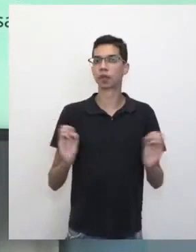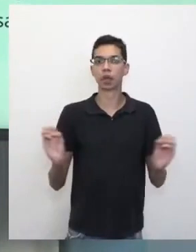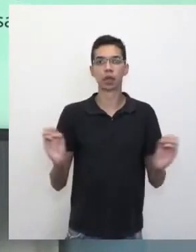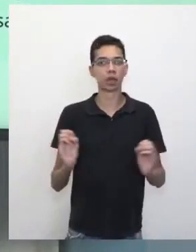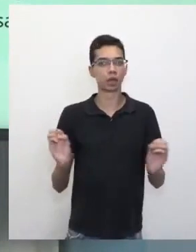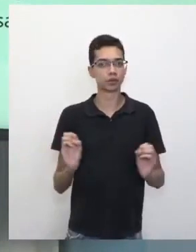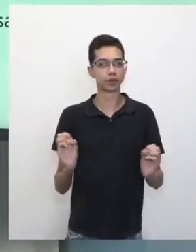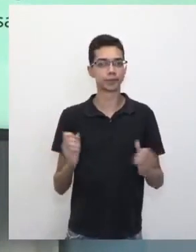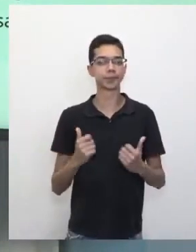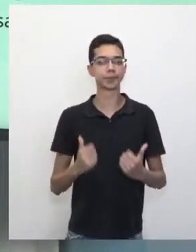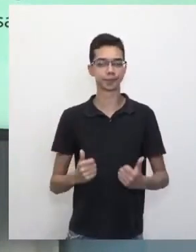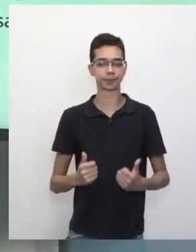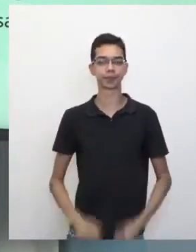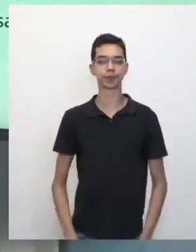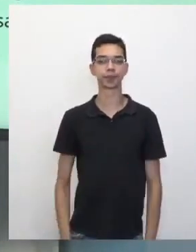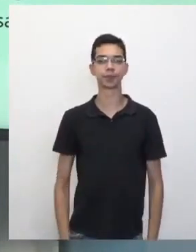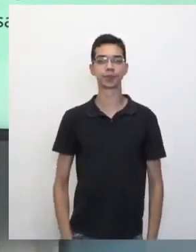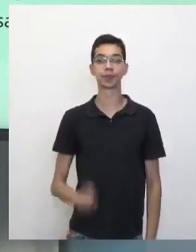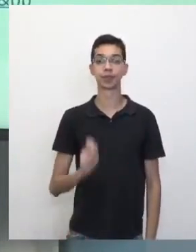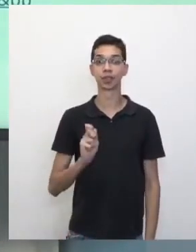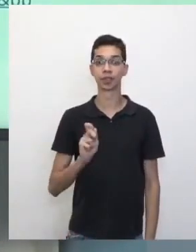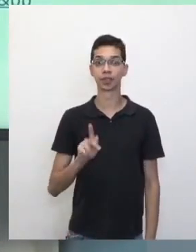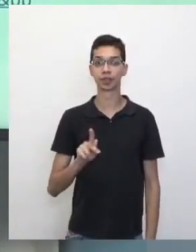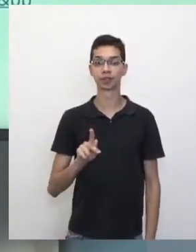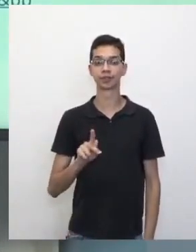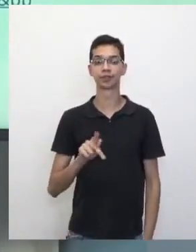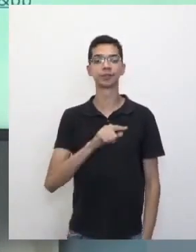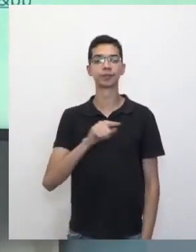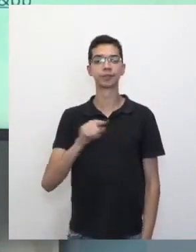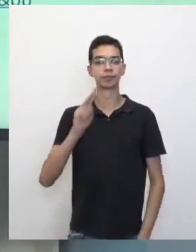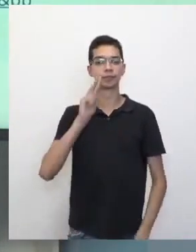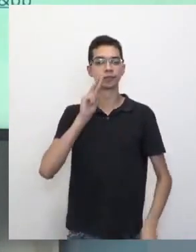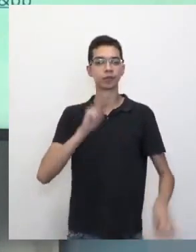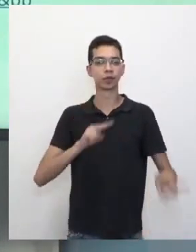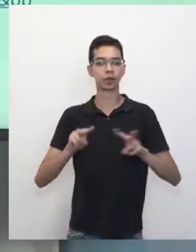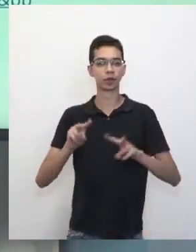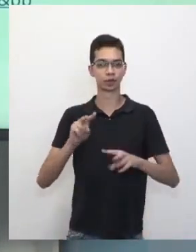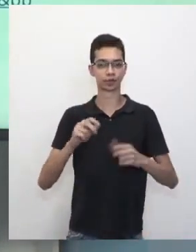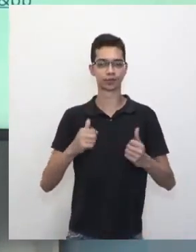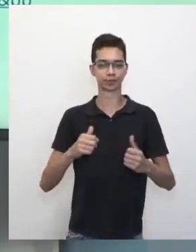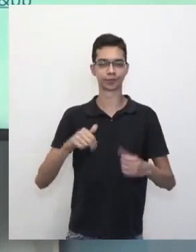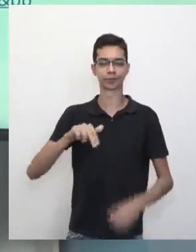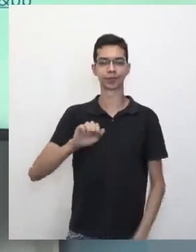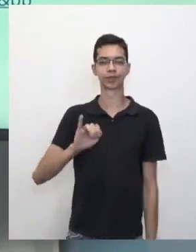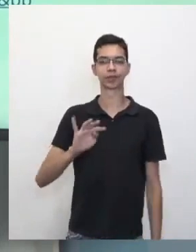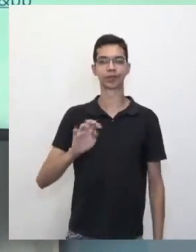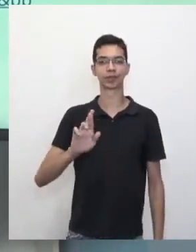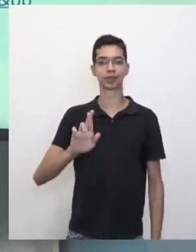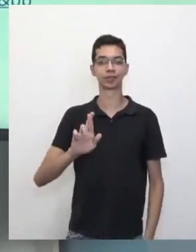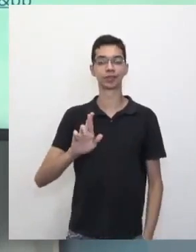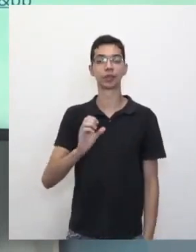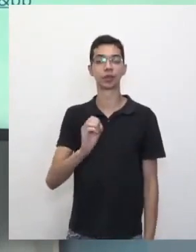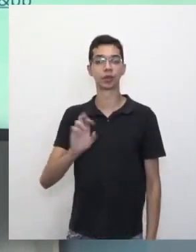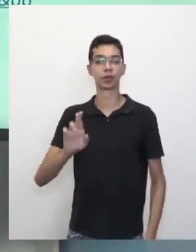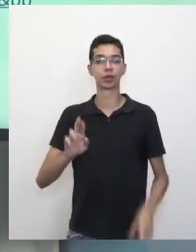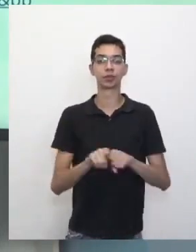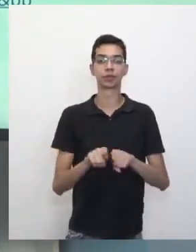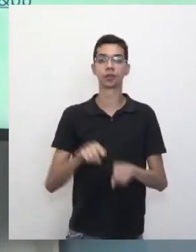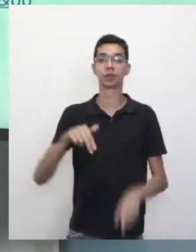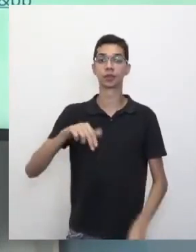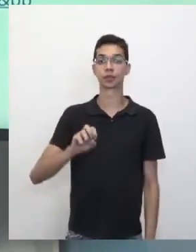Neither, nor. Tudo bem? Então, a gente viu either or, neither nor. Agora, vamos dar uma olhada nisso aí